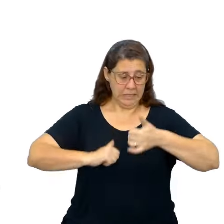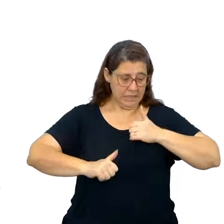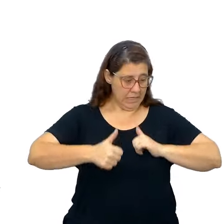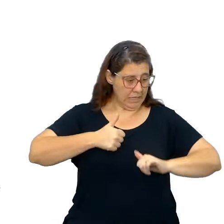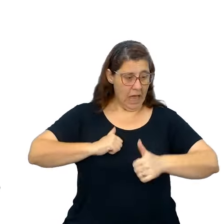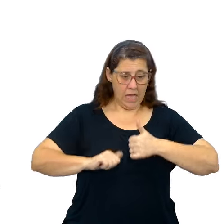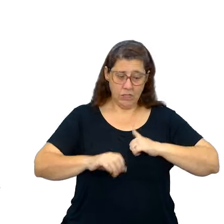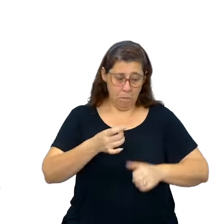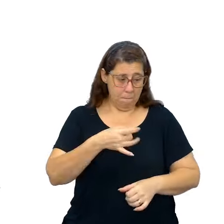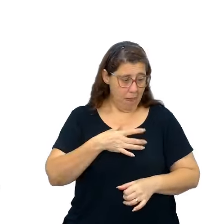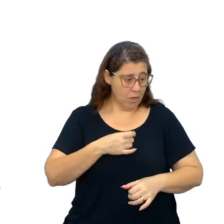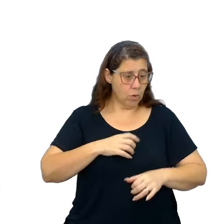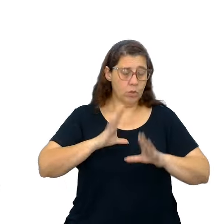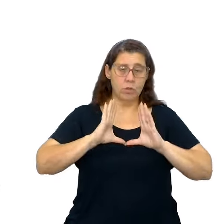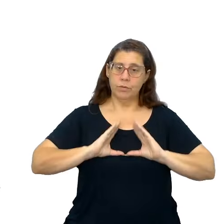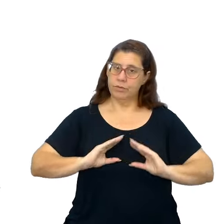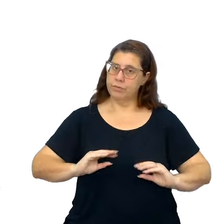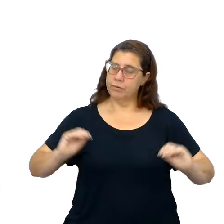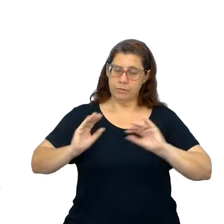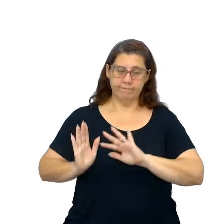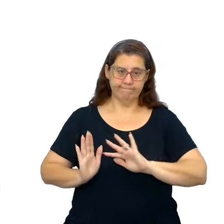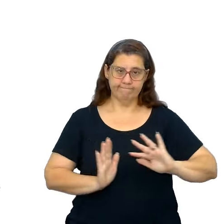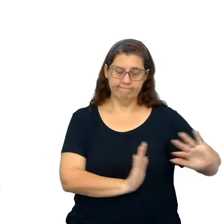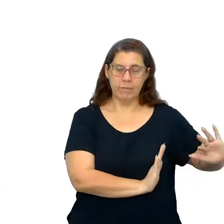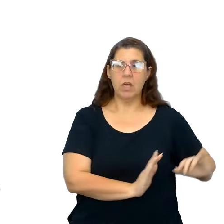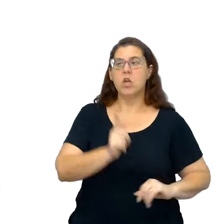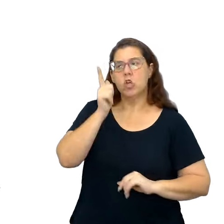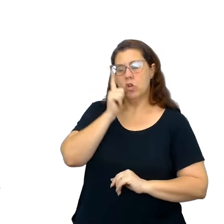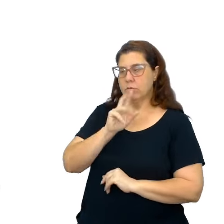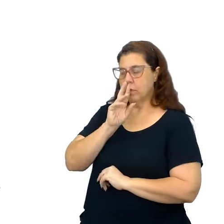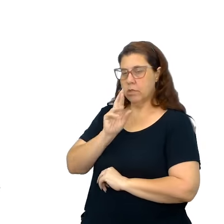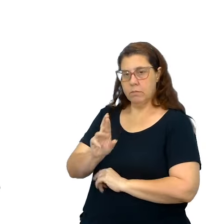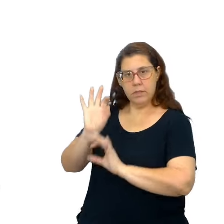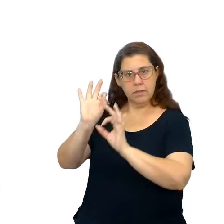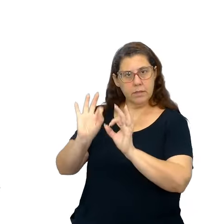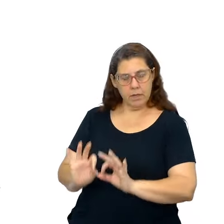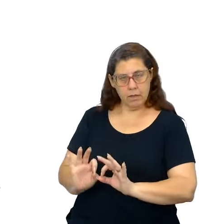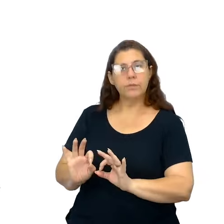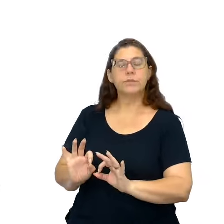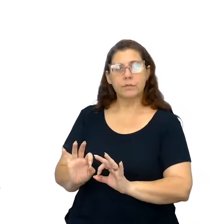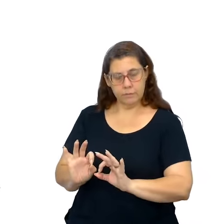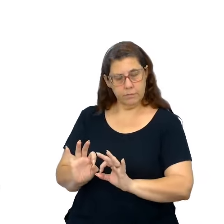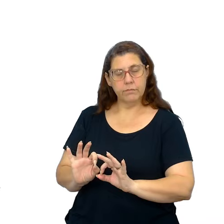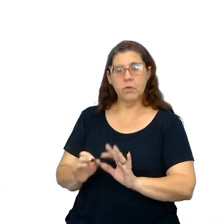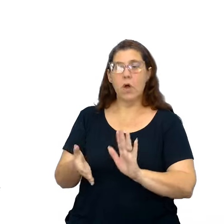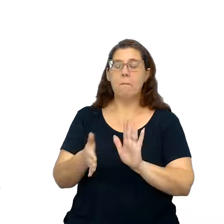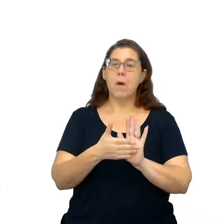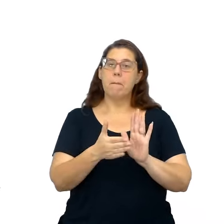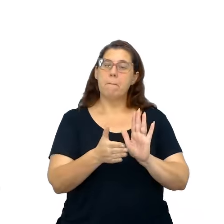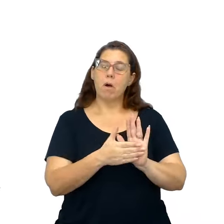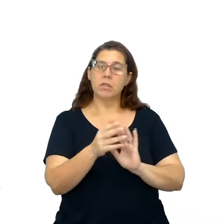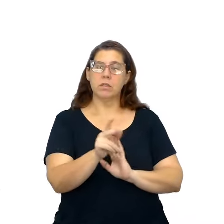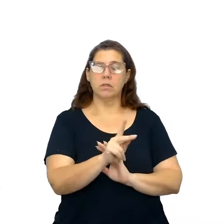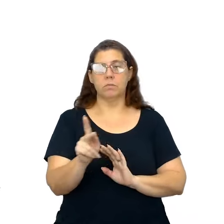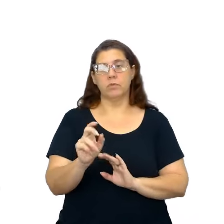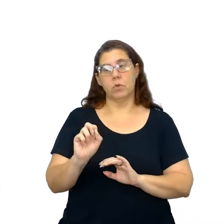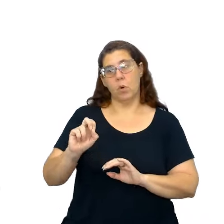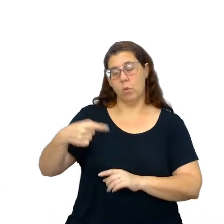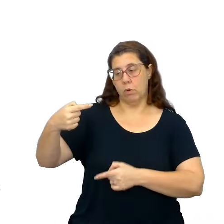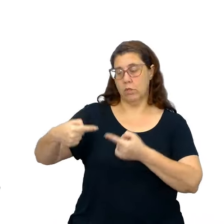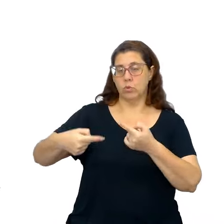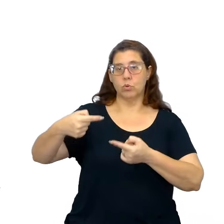ansiedade e do medo de lado e chegar ao resultado aí proposto, ou a discussão